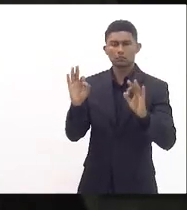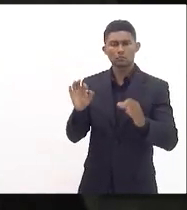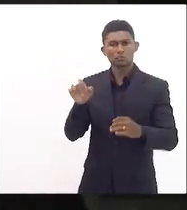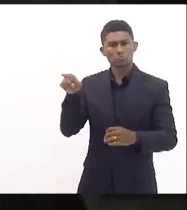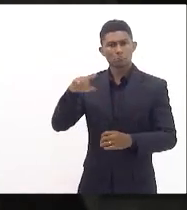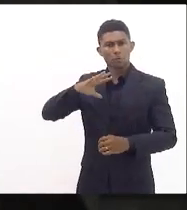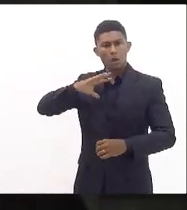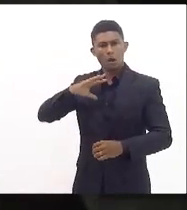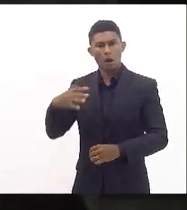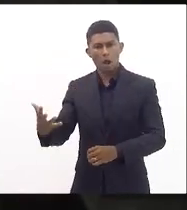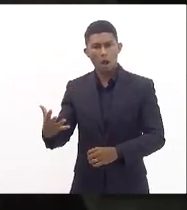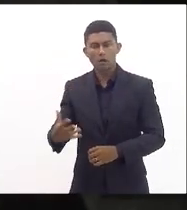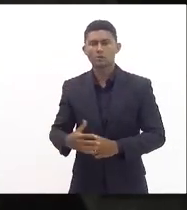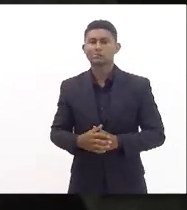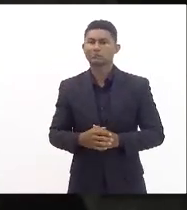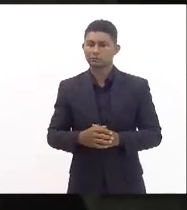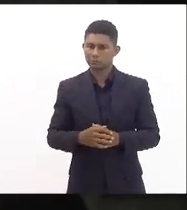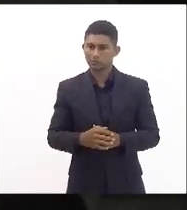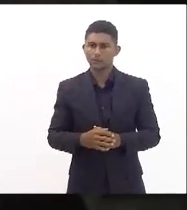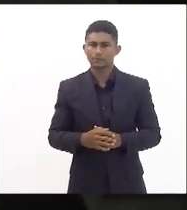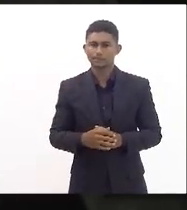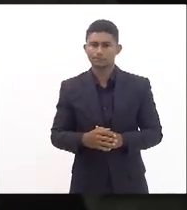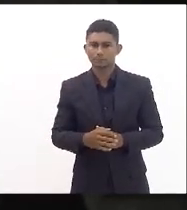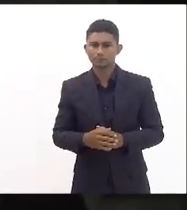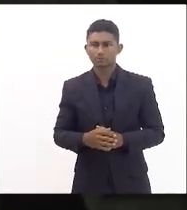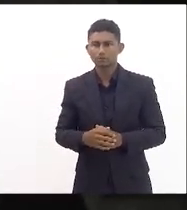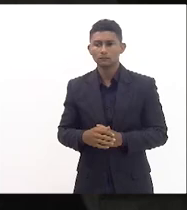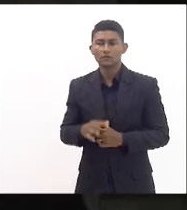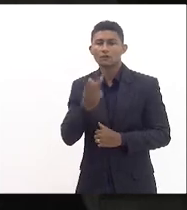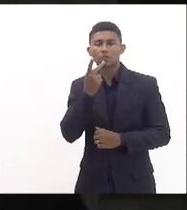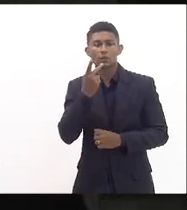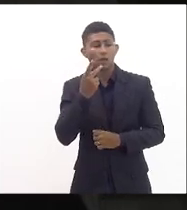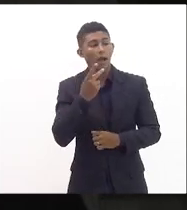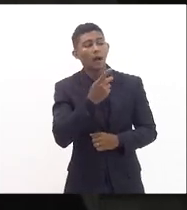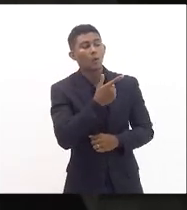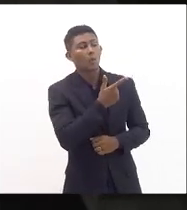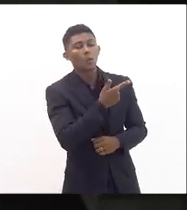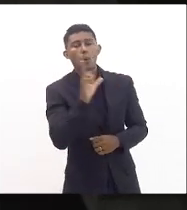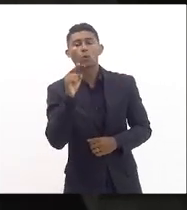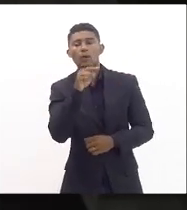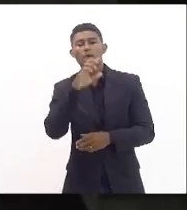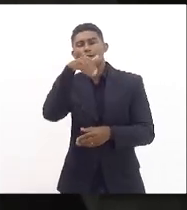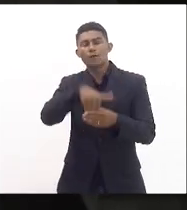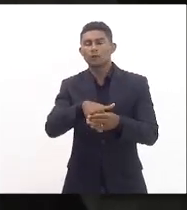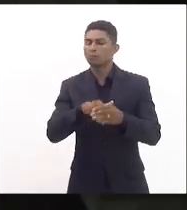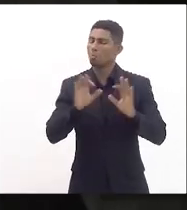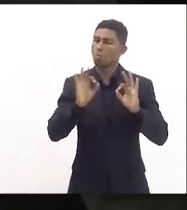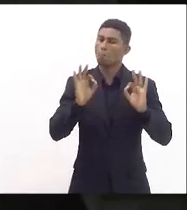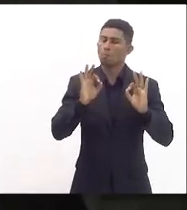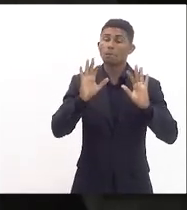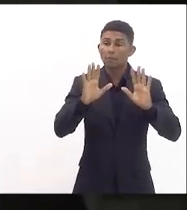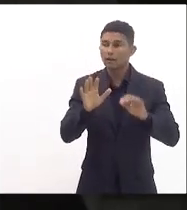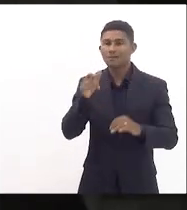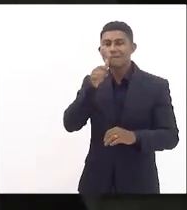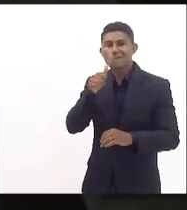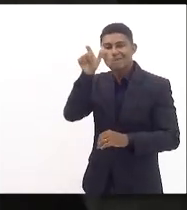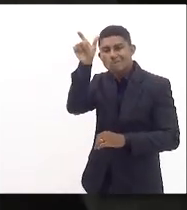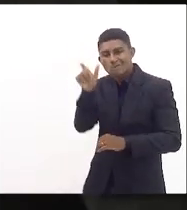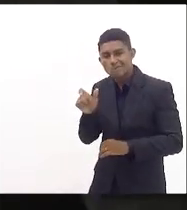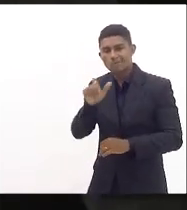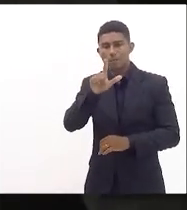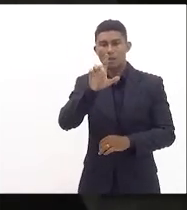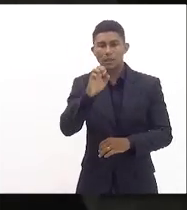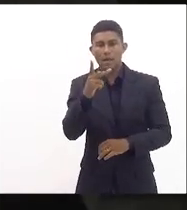essa... Não disse que estava votando no outro, mas na senhora Le Pen não ia ter